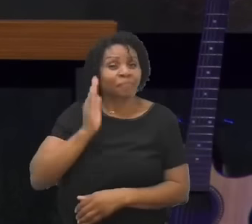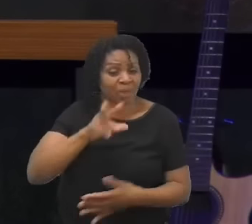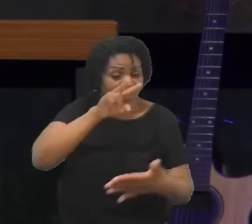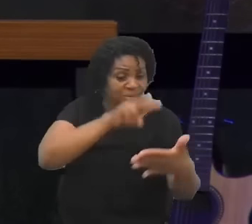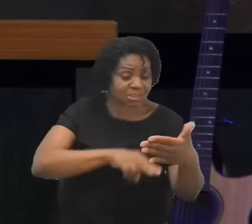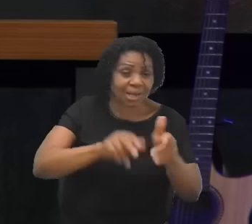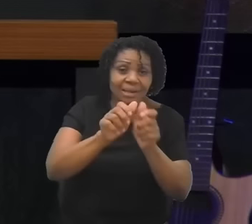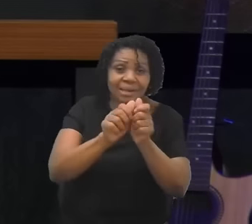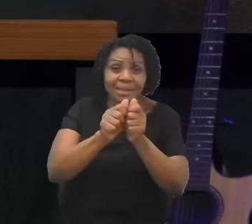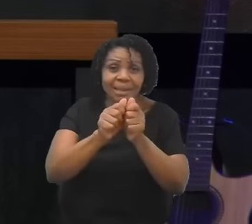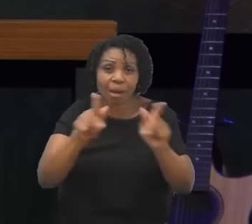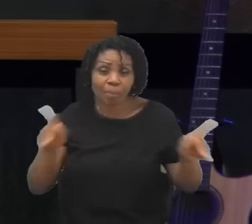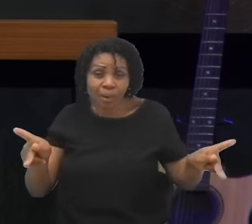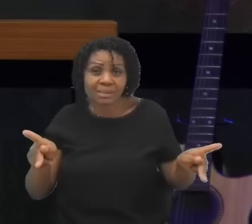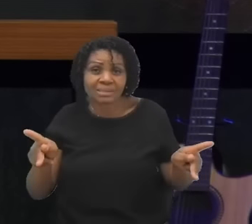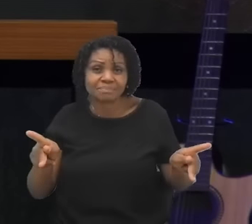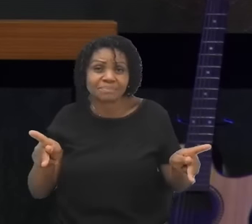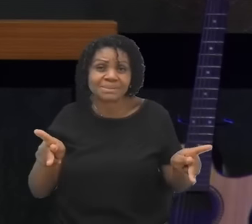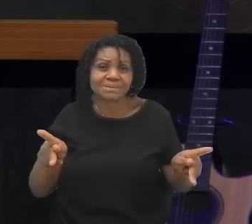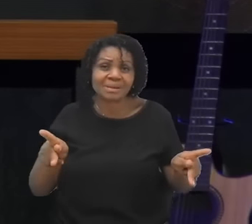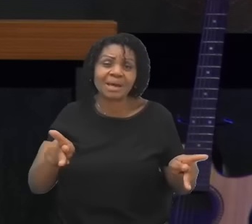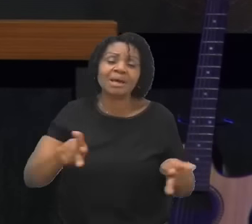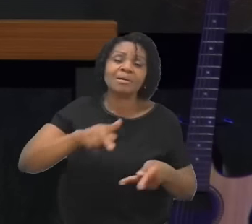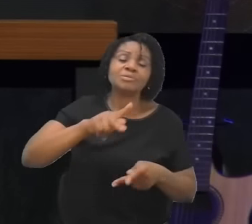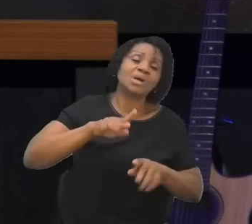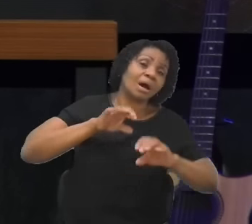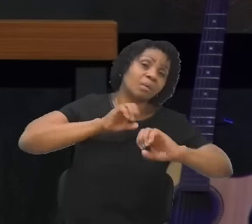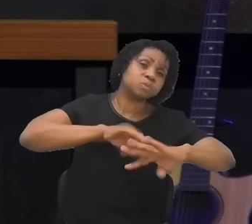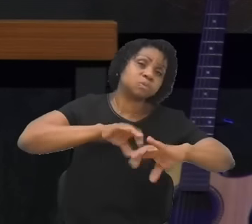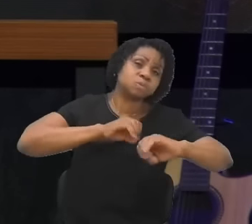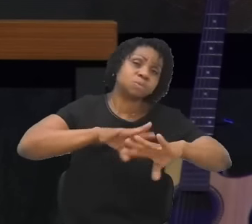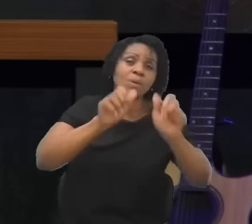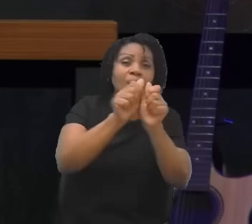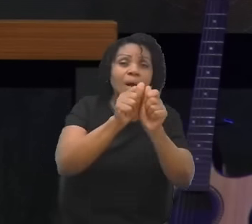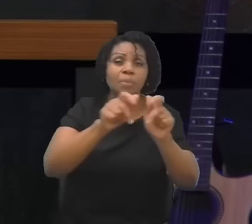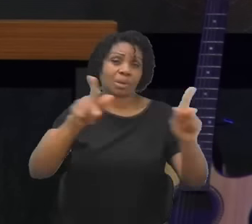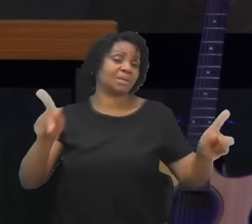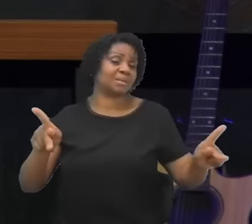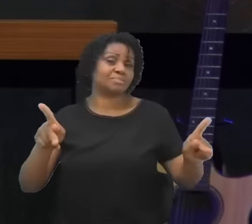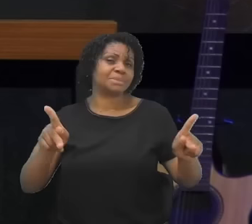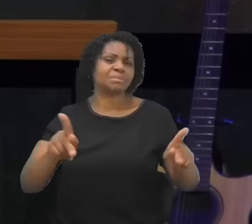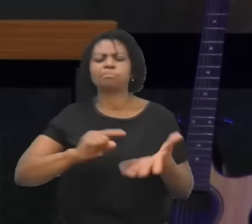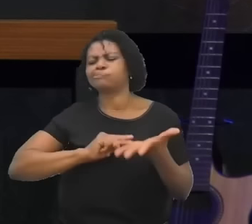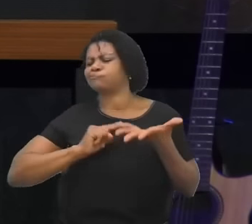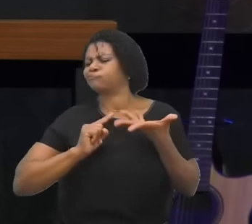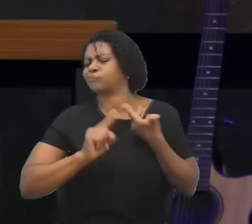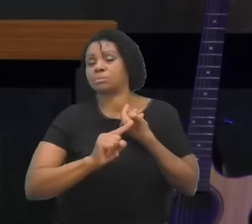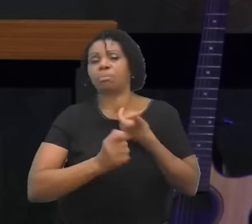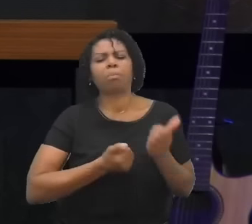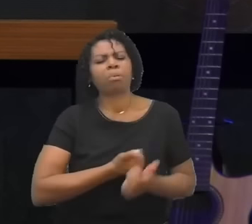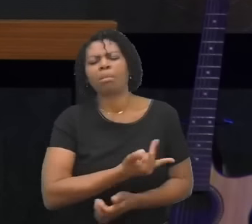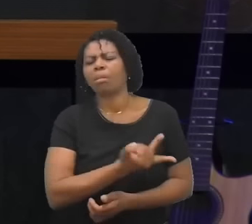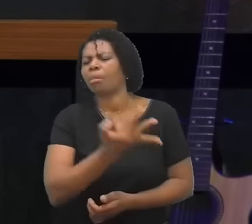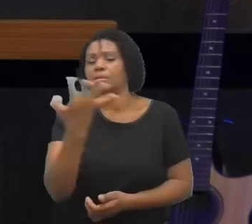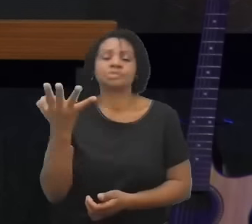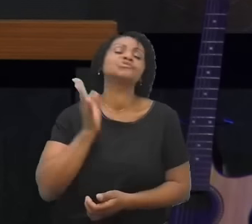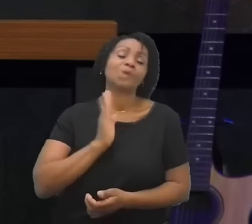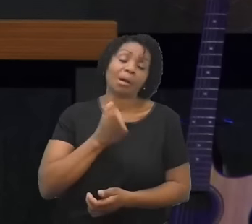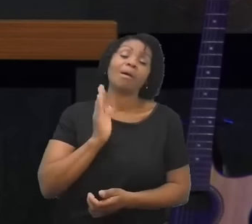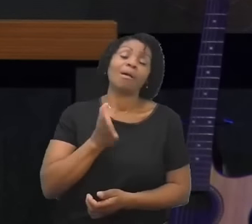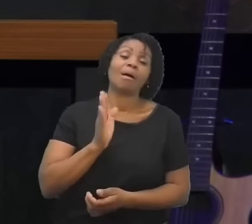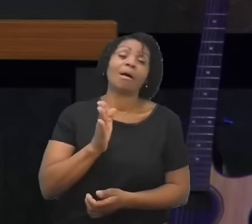Apocalipse? Incontáveis. Quantas vezes eu já dei aula sobre Apocalipse? Incontáveis, incontáveis